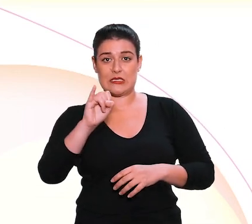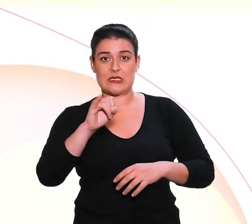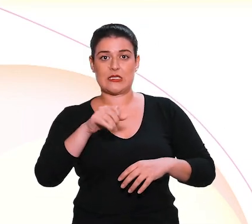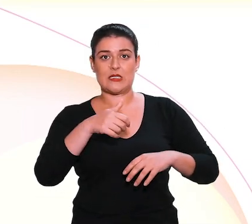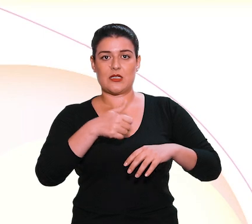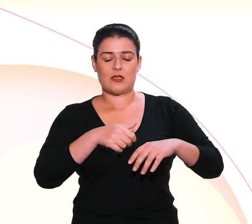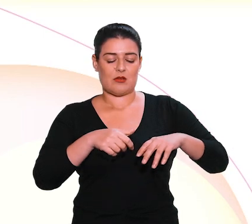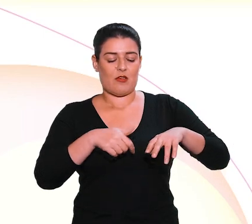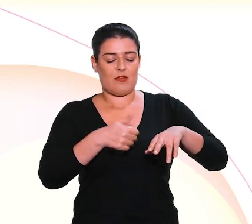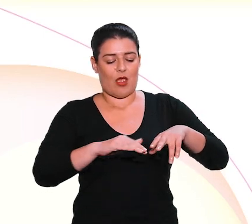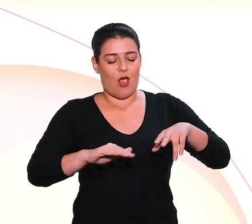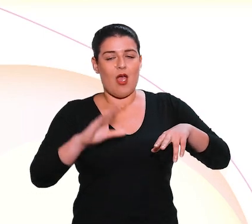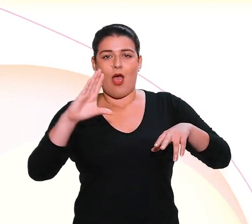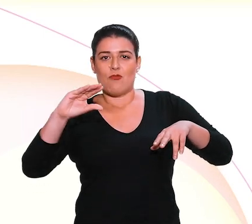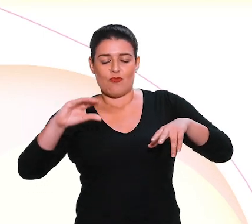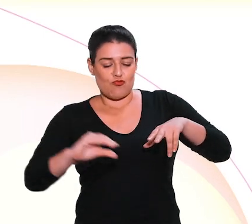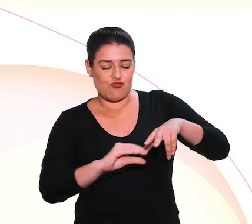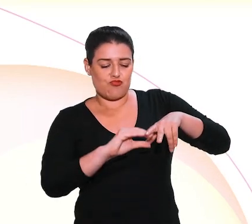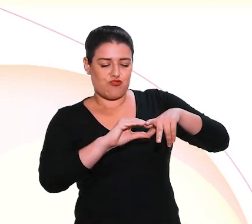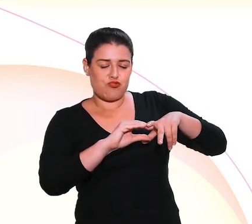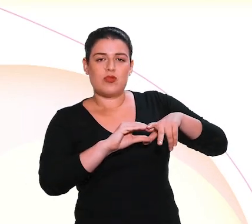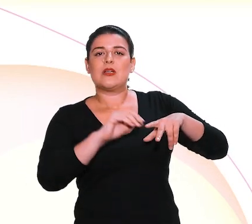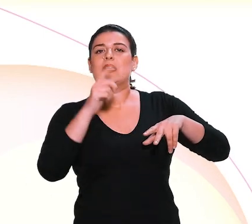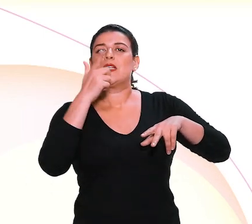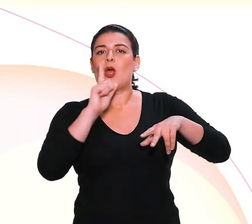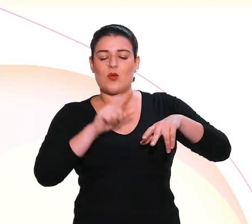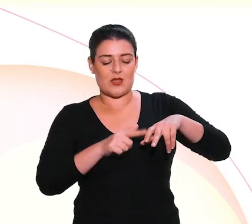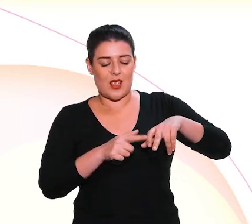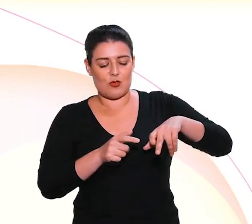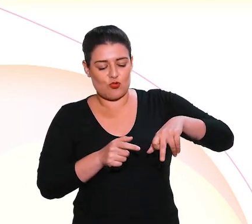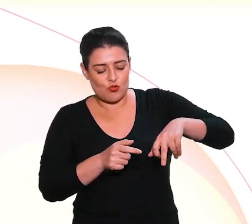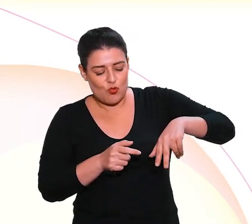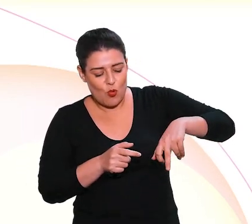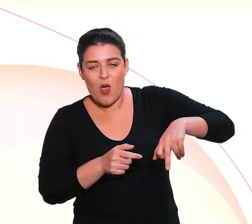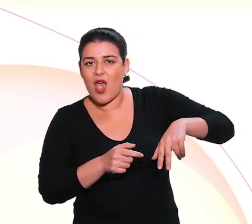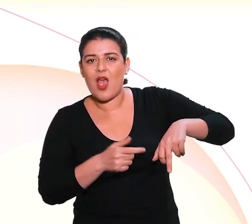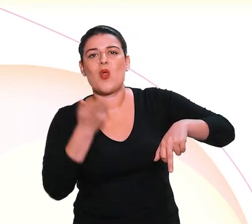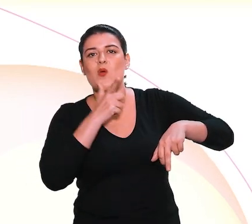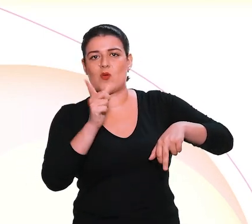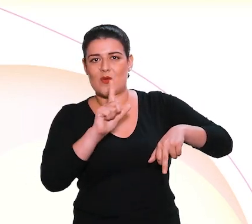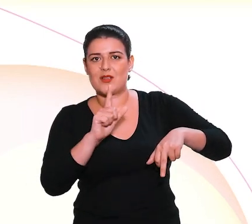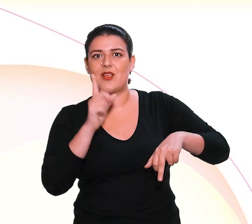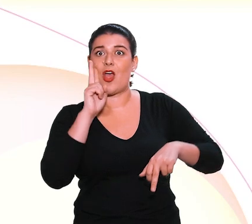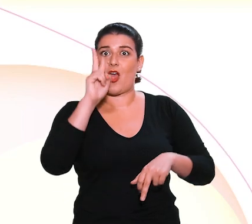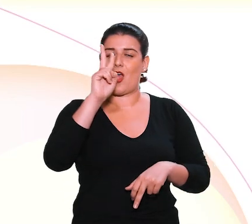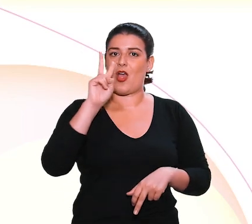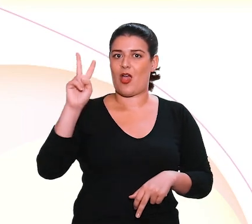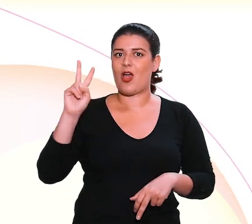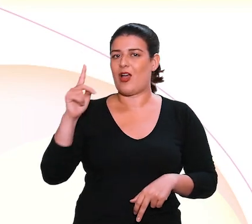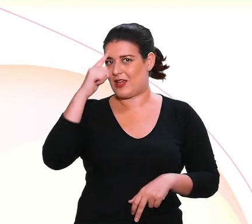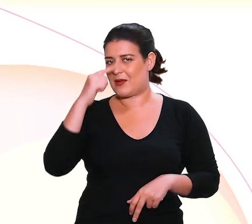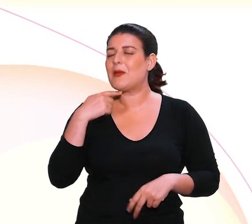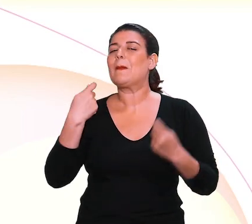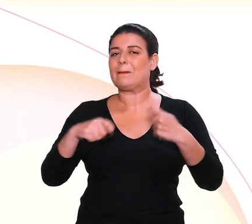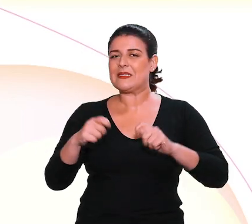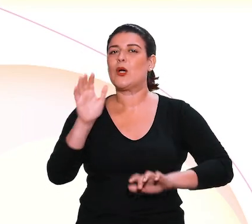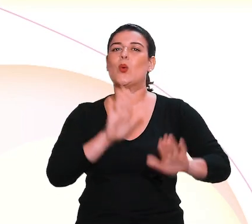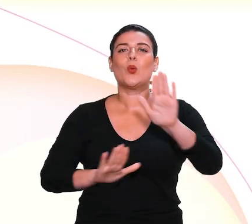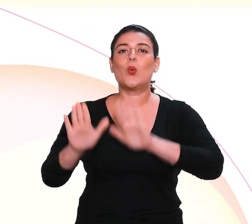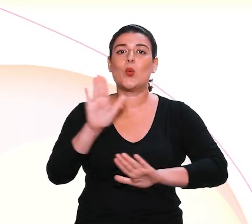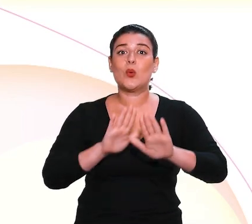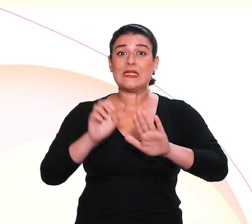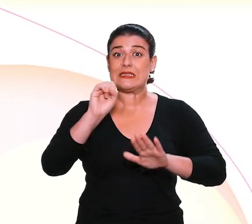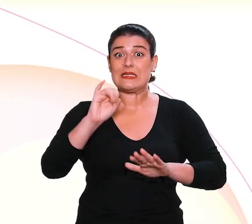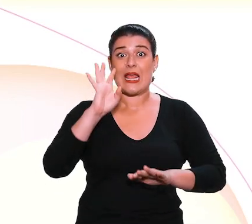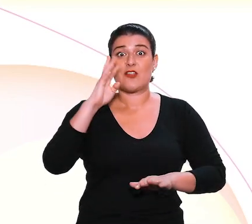em semiflexão, aqui o paciente ele não consegue fazer a extensão completa, a mesma coisa aqui. Então tem que tomar muito cuidado, porque senão a